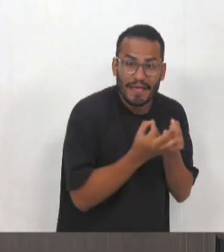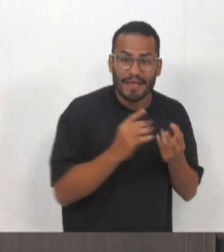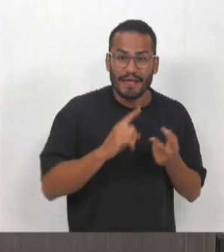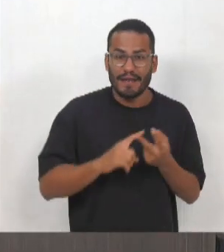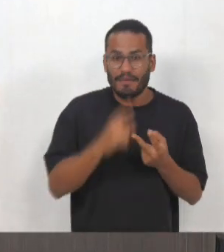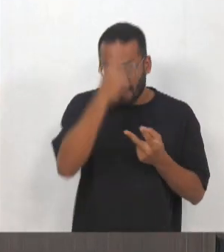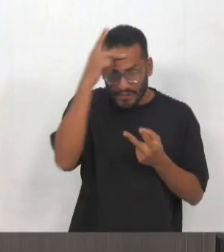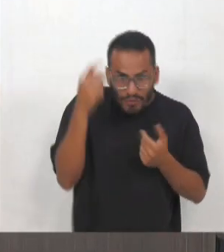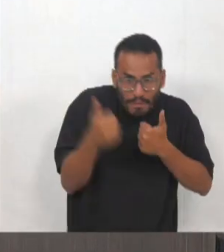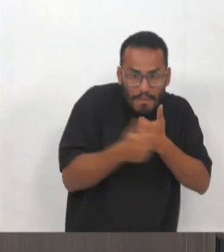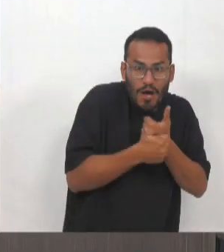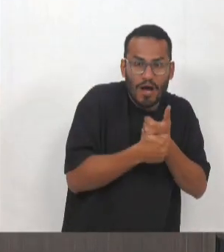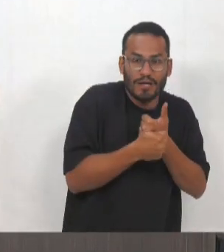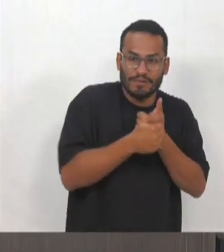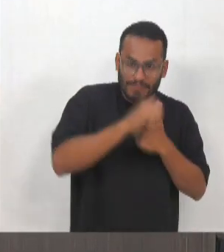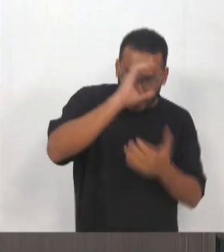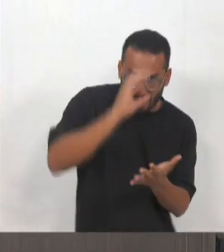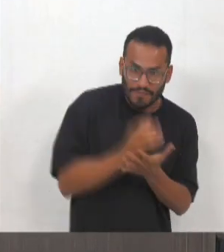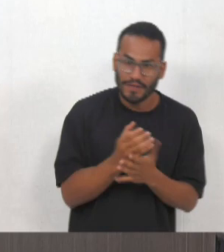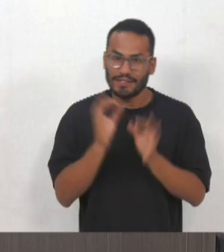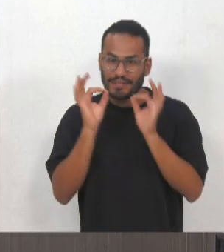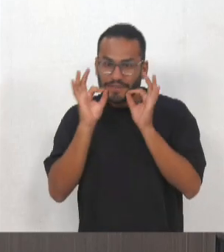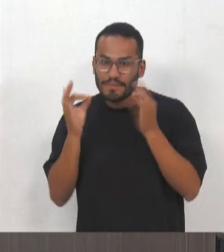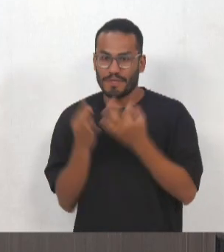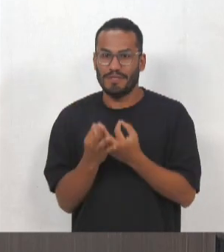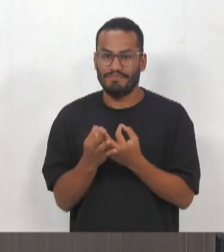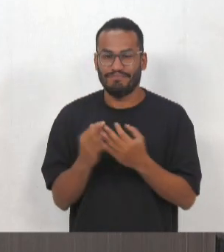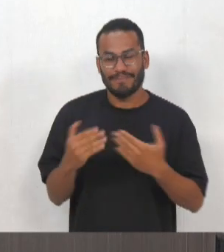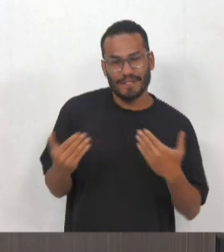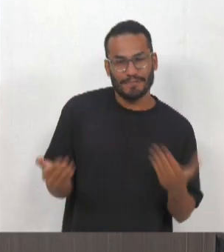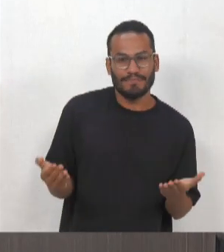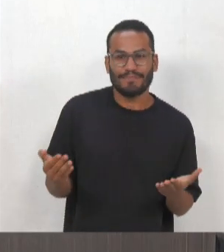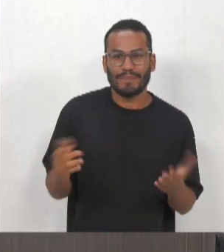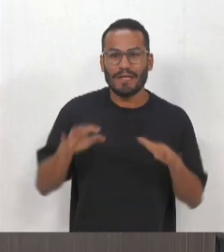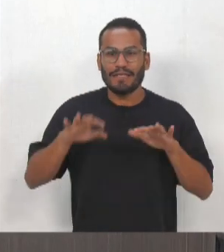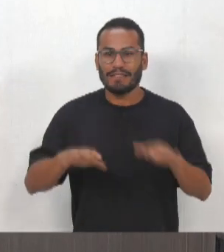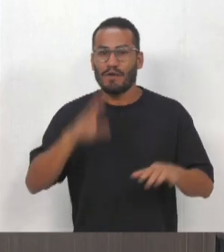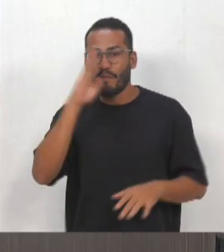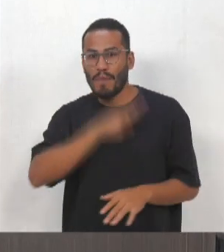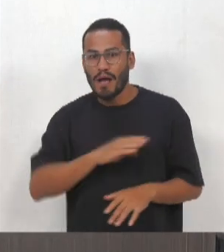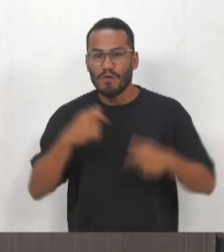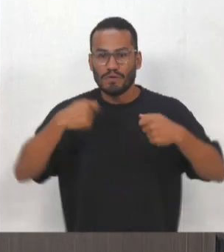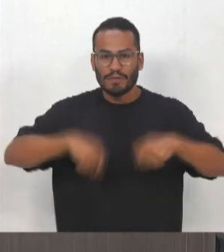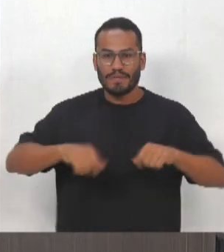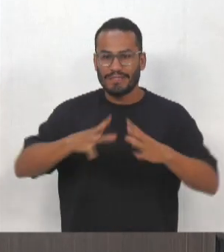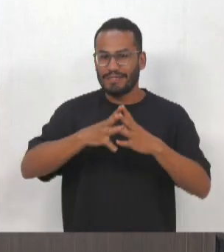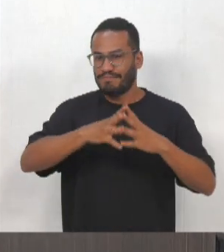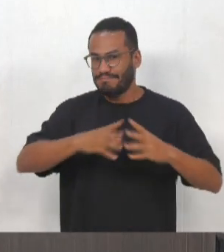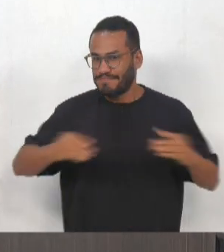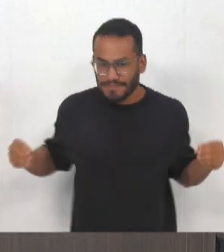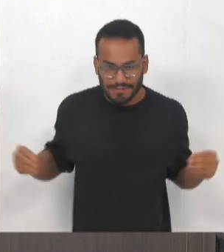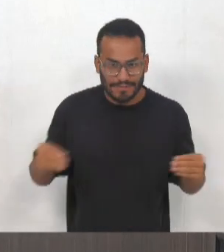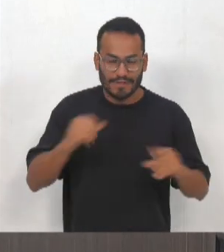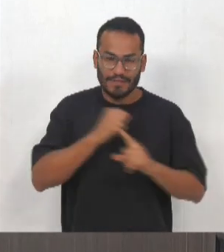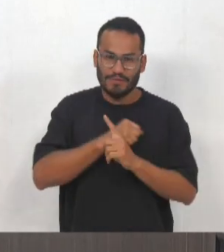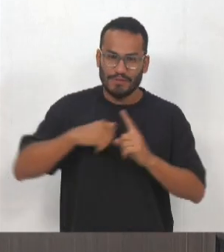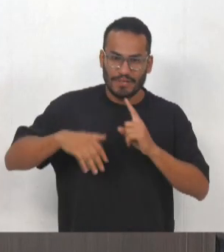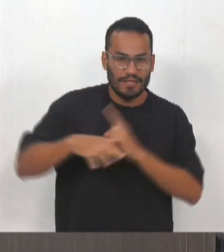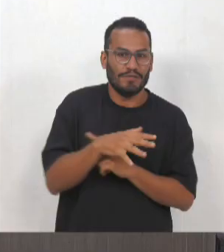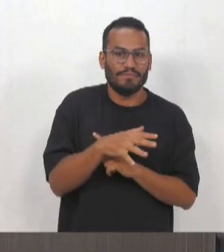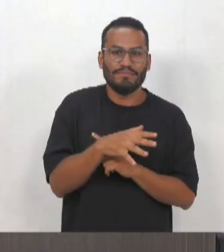pessoa próxima de confiança da família. Então, isso é um mal que tem que ser extirpado da